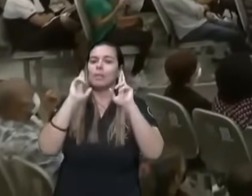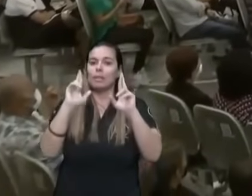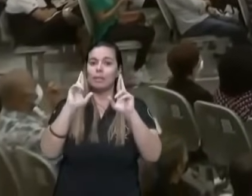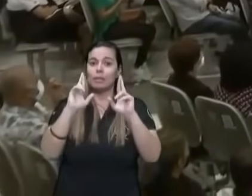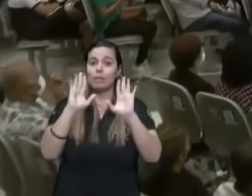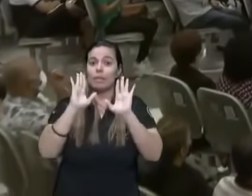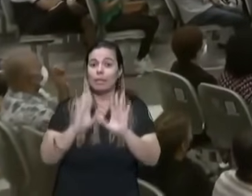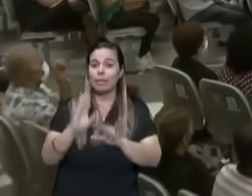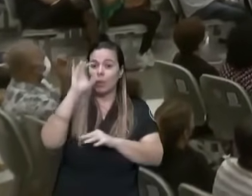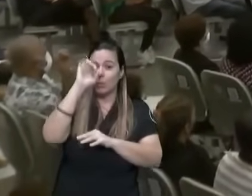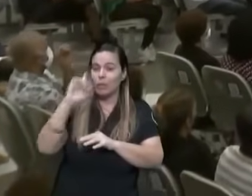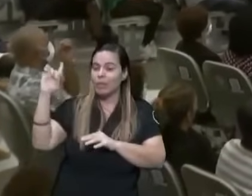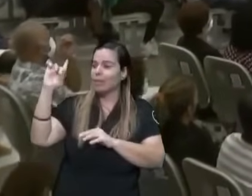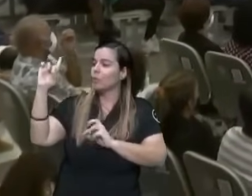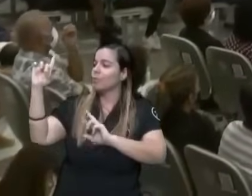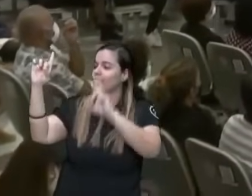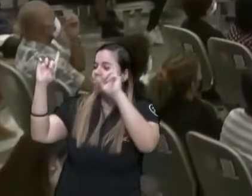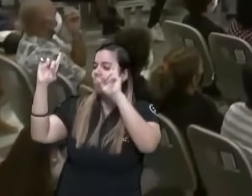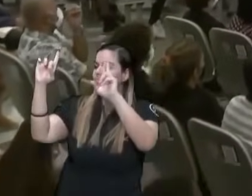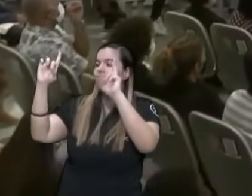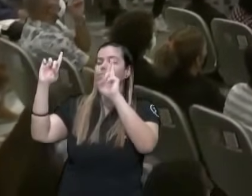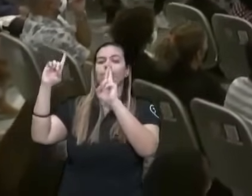Espera, pois, no Senhor.